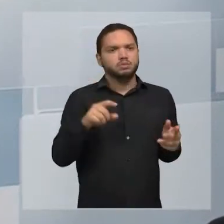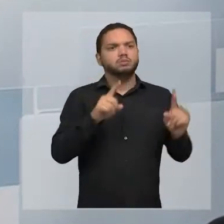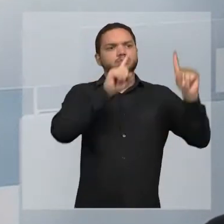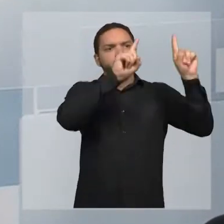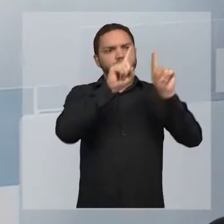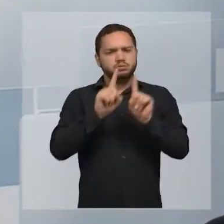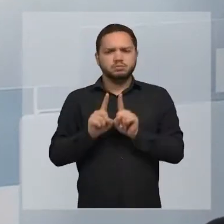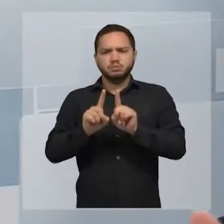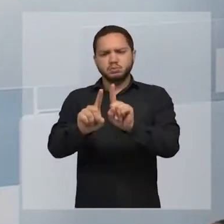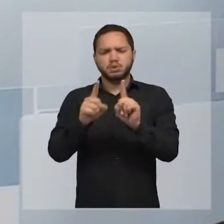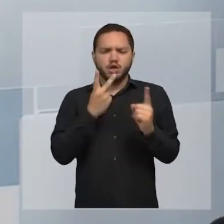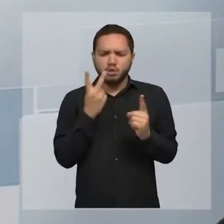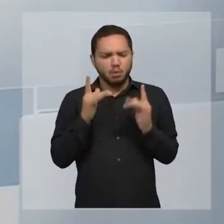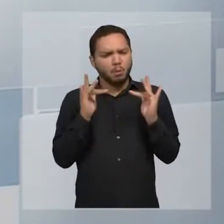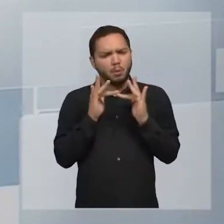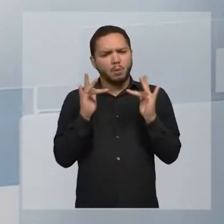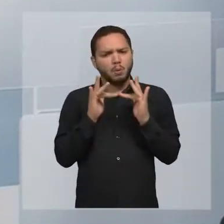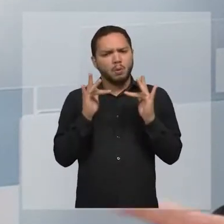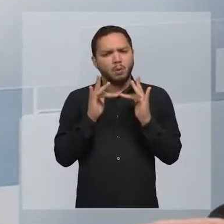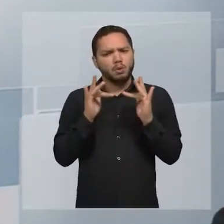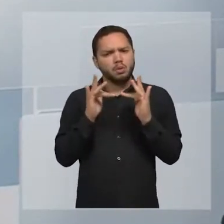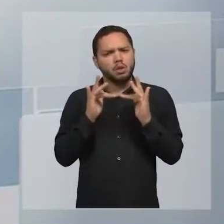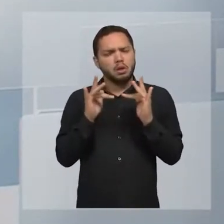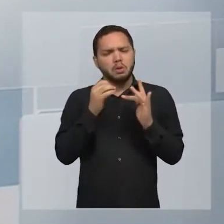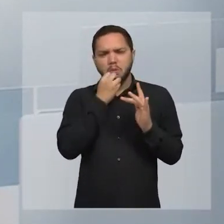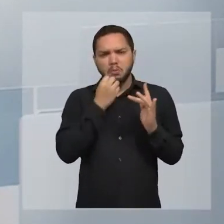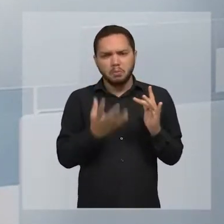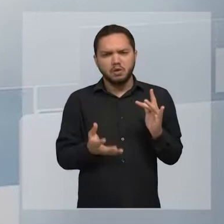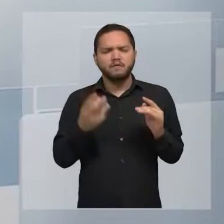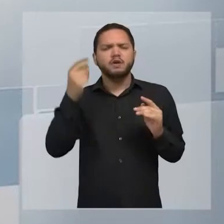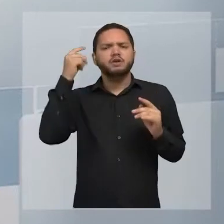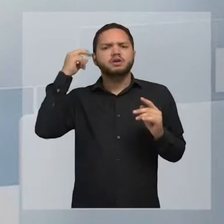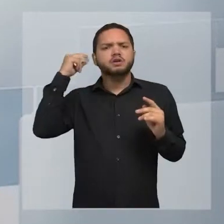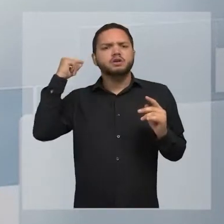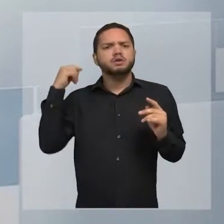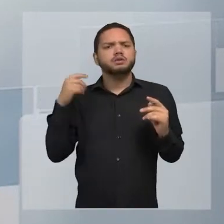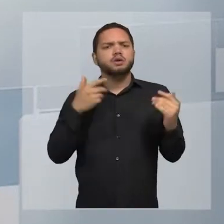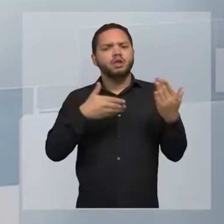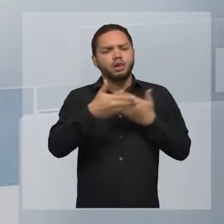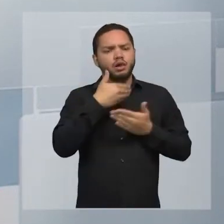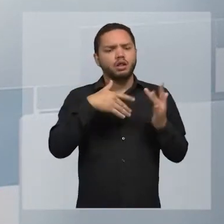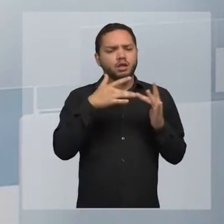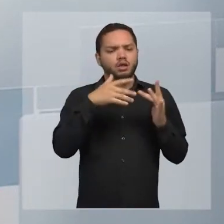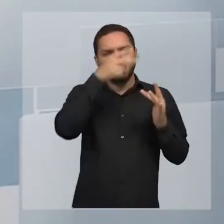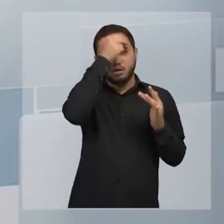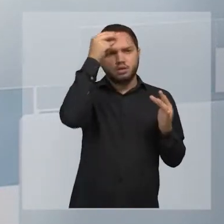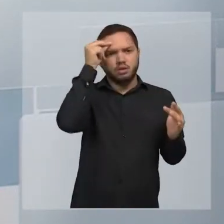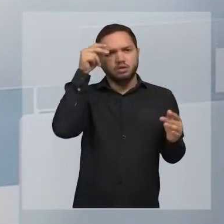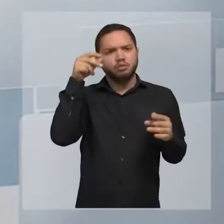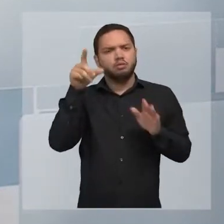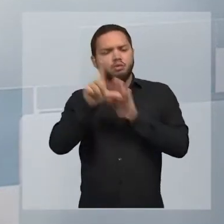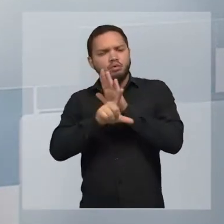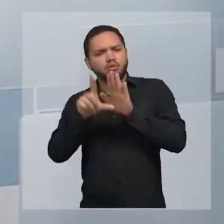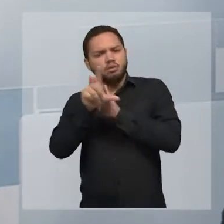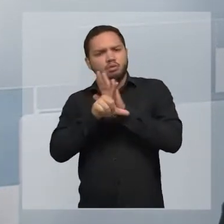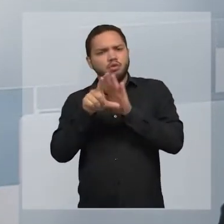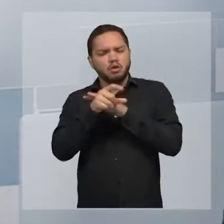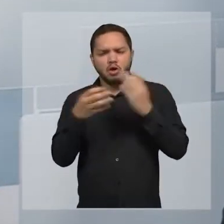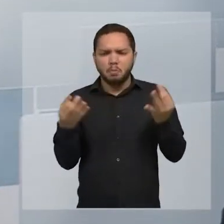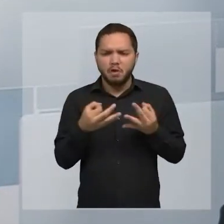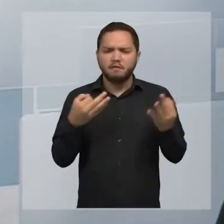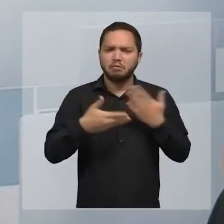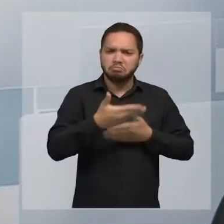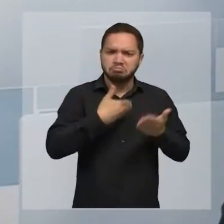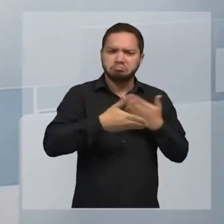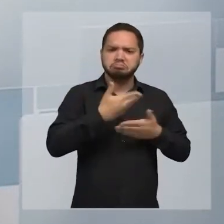levar o prefeito, mas o mesmo vai. Quer dizer, fazia tempo que a gente não via um trabalho de cooptação entre o Executivo e o